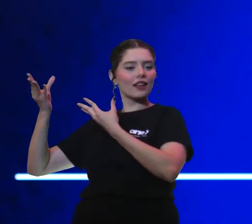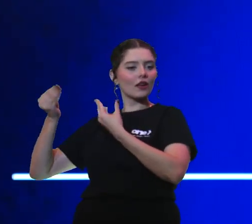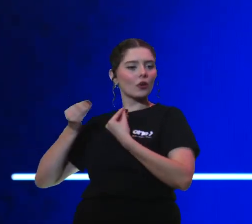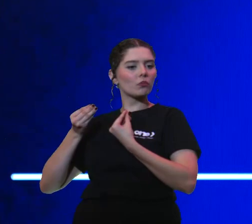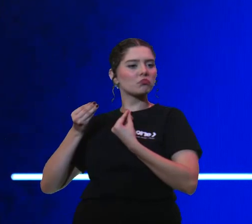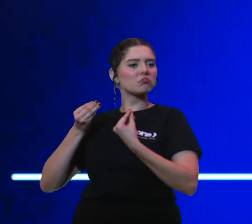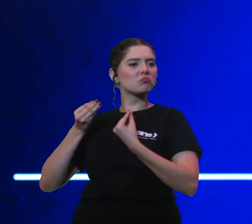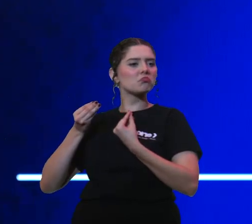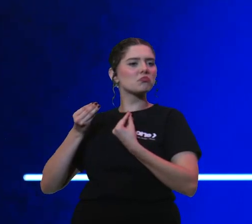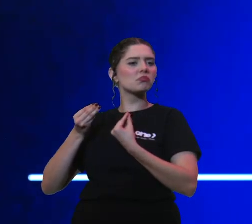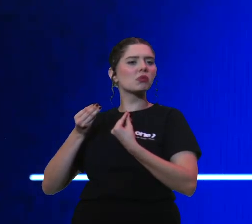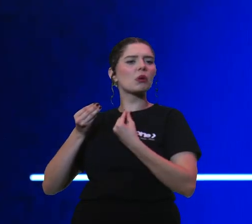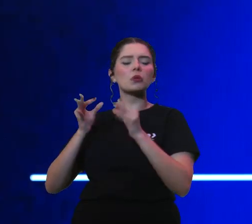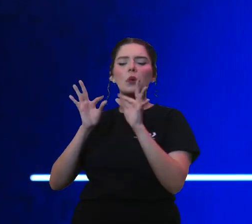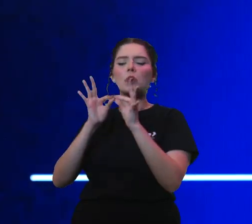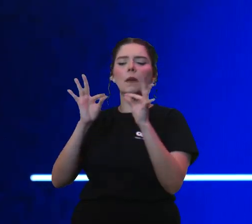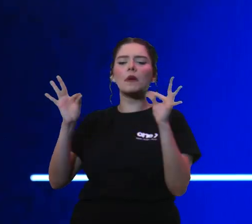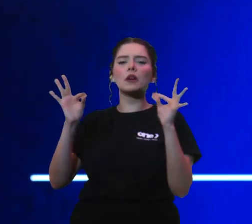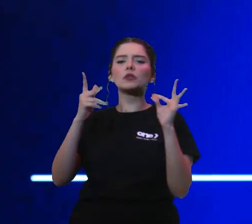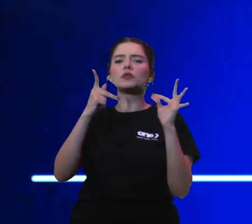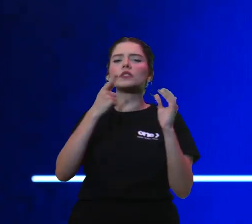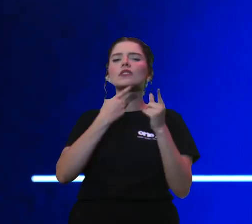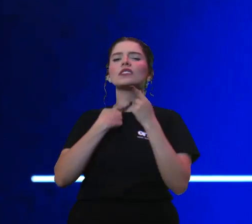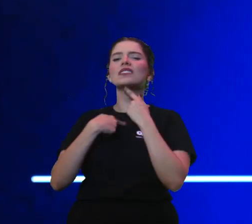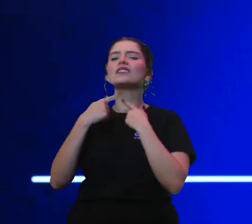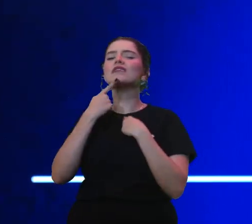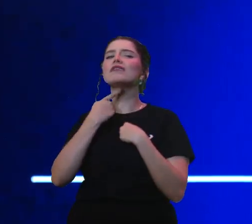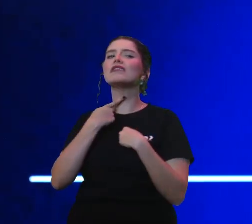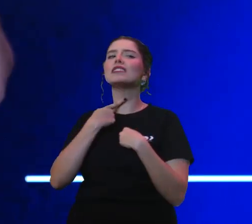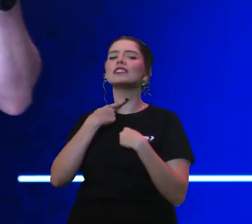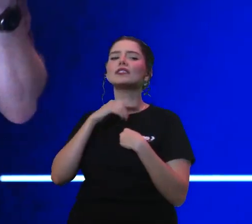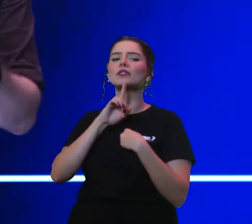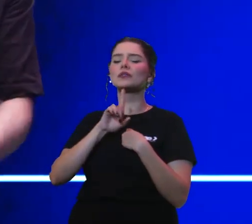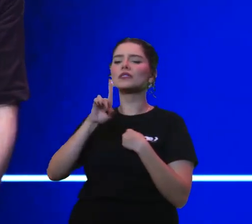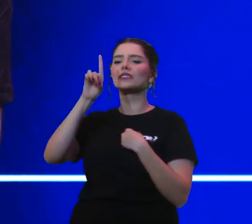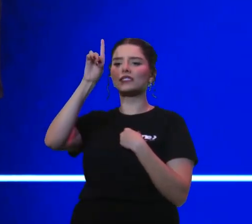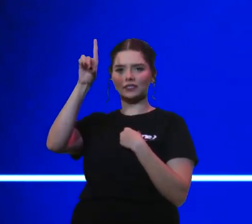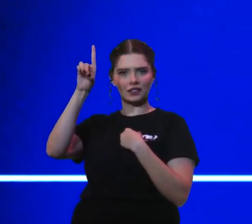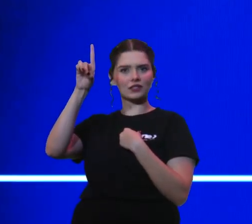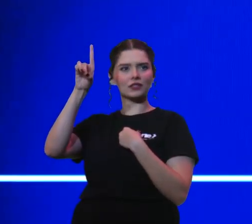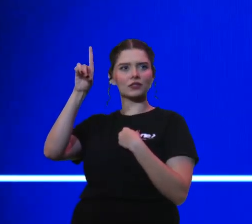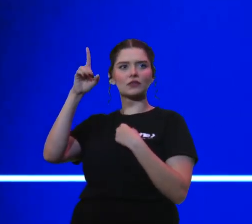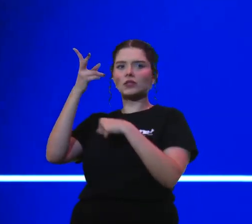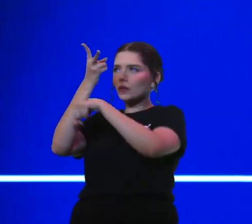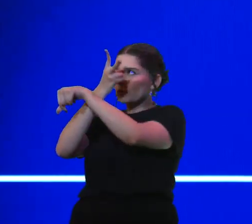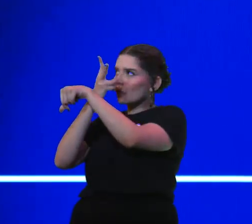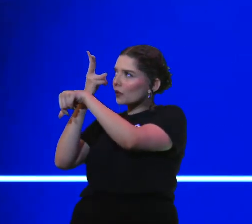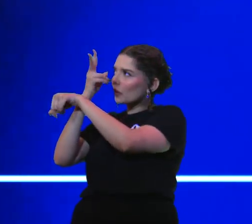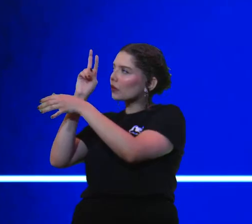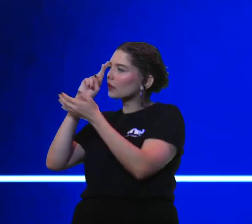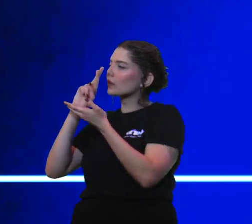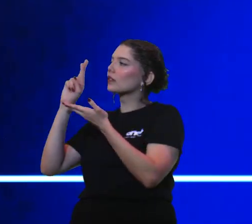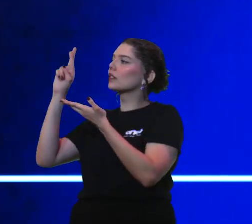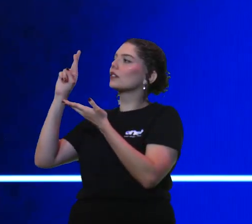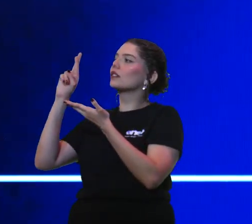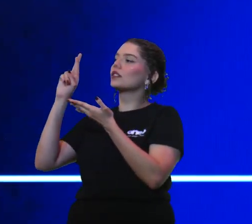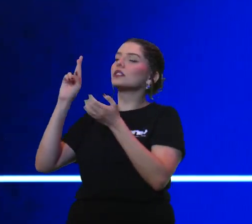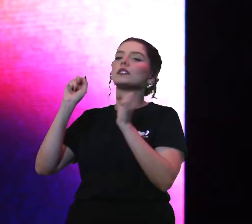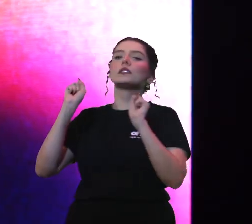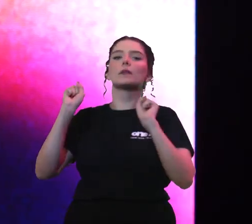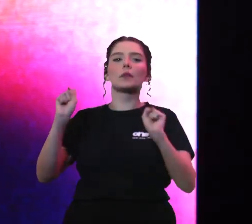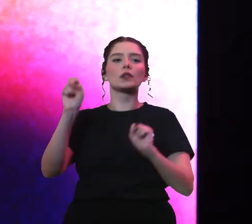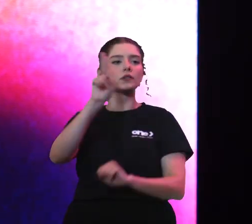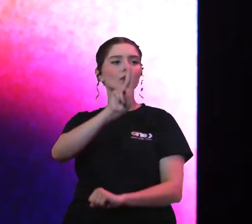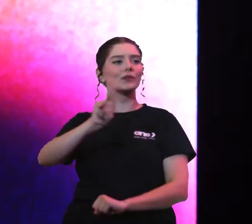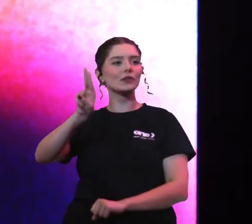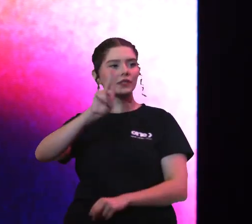de Deus? Quanto é que você deseja da presença dEle? Quanto é que você busca Ele de verdade para que as vestes possam se tornar cada vez